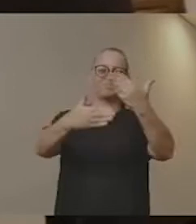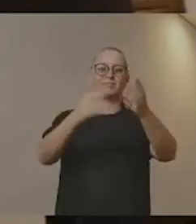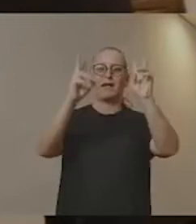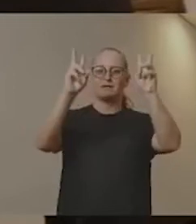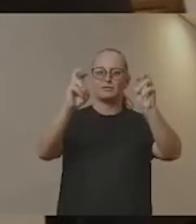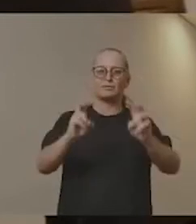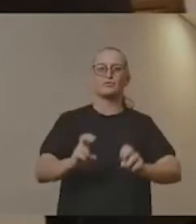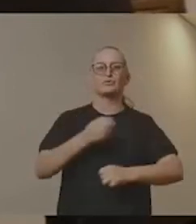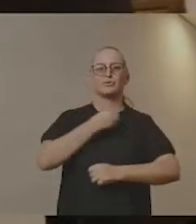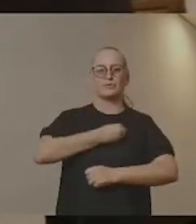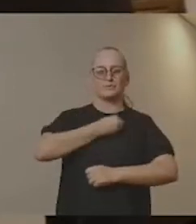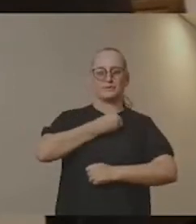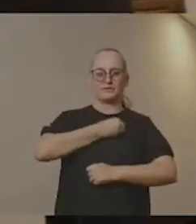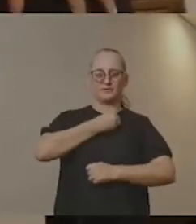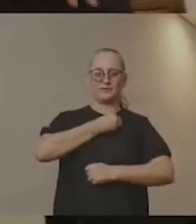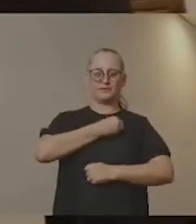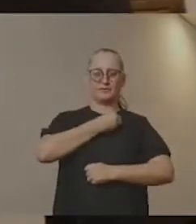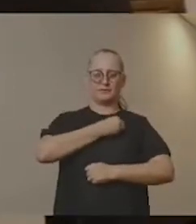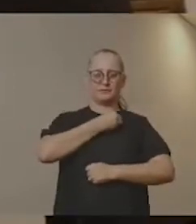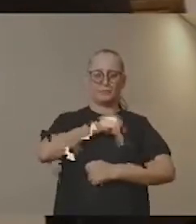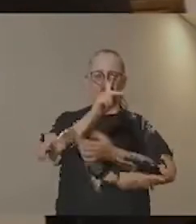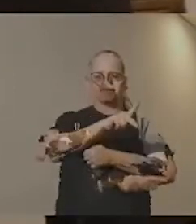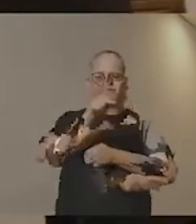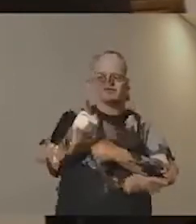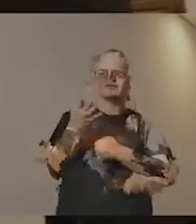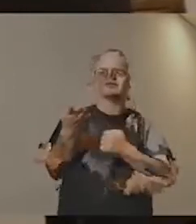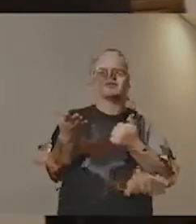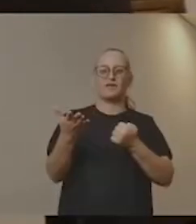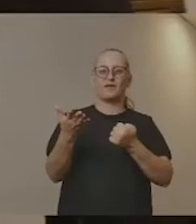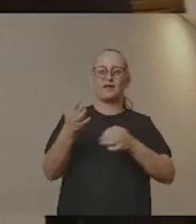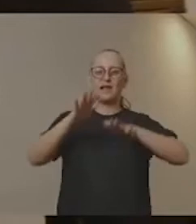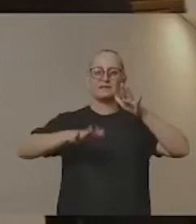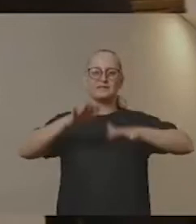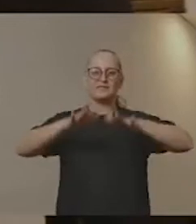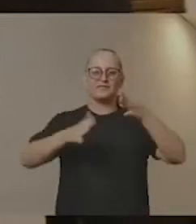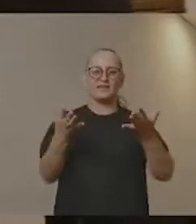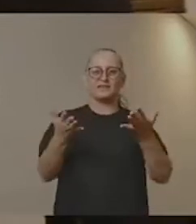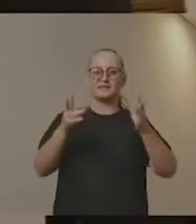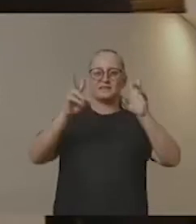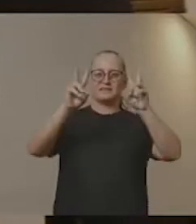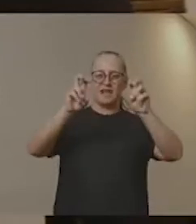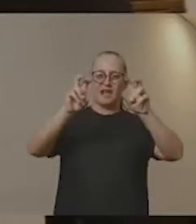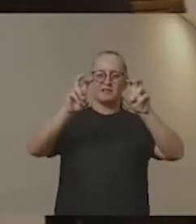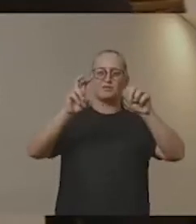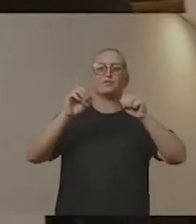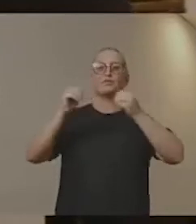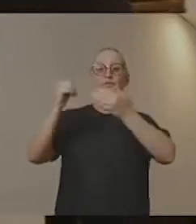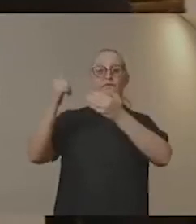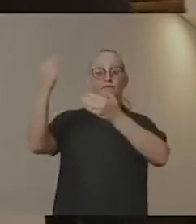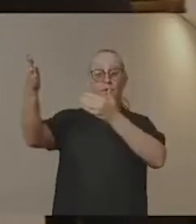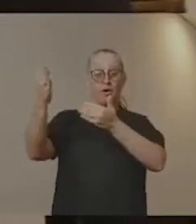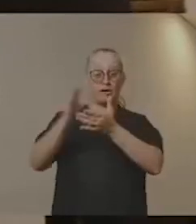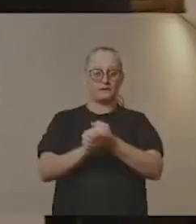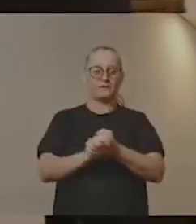professores realmente cheguem nos alunos e falem, pô, vamos conversar. Ah, gente, esse assunto aqui de fora, o que vocês acham? Eu